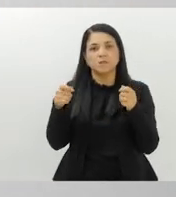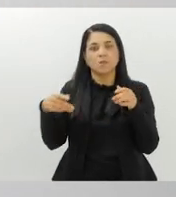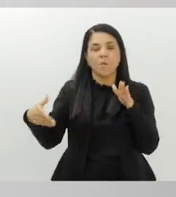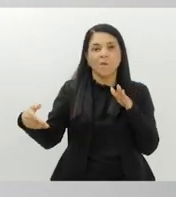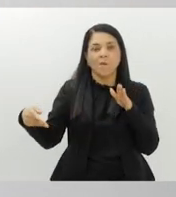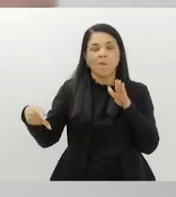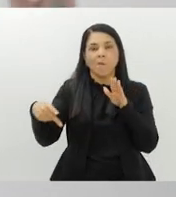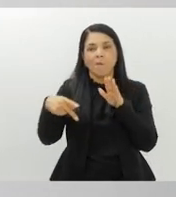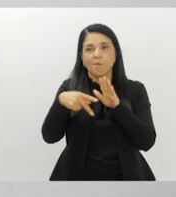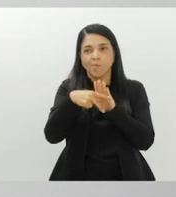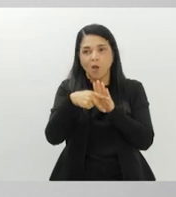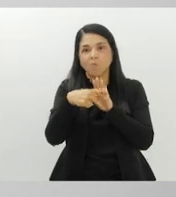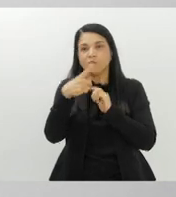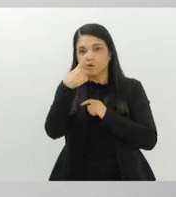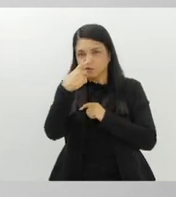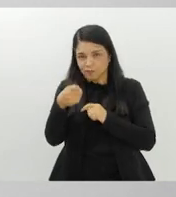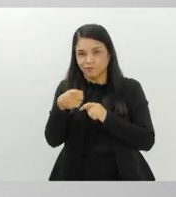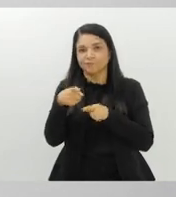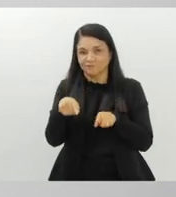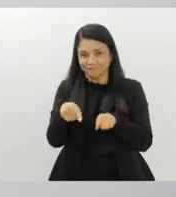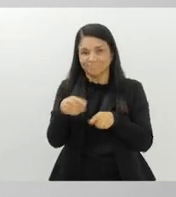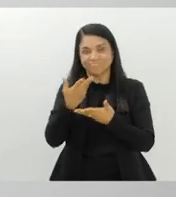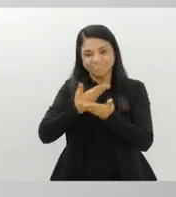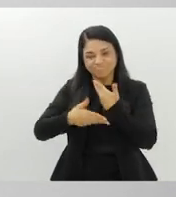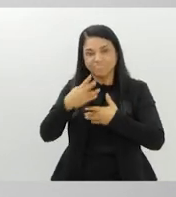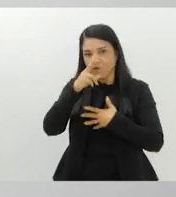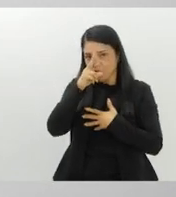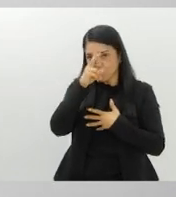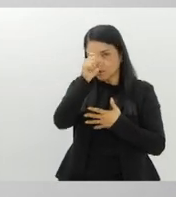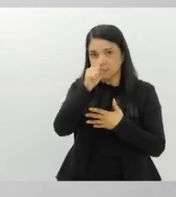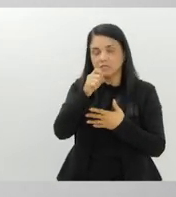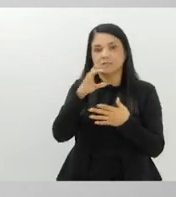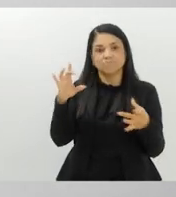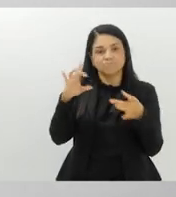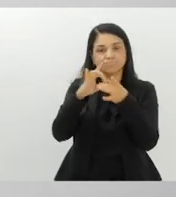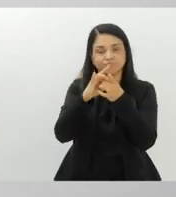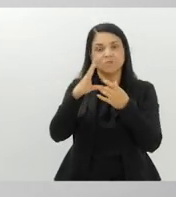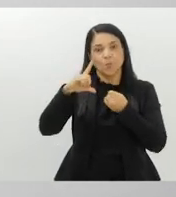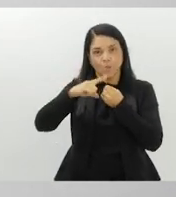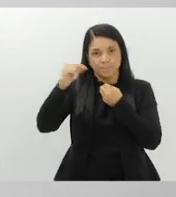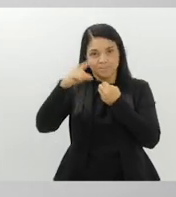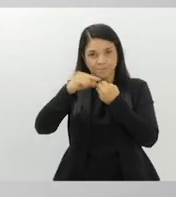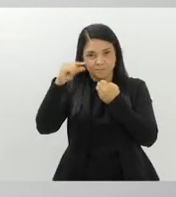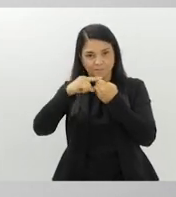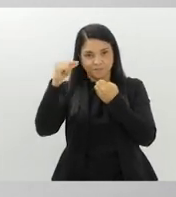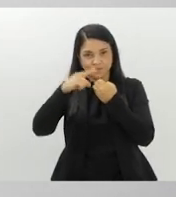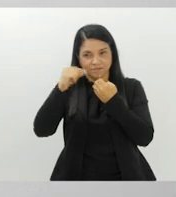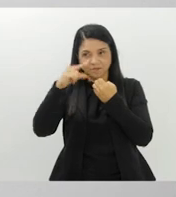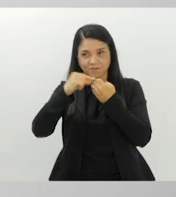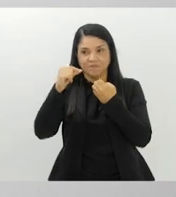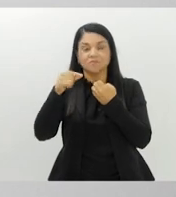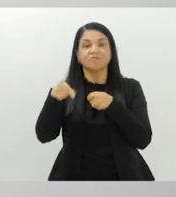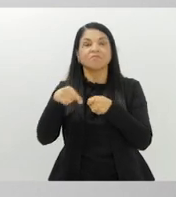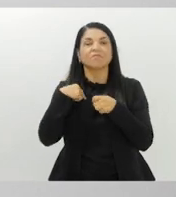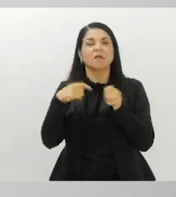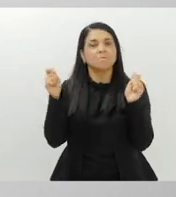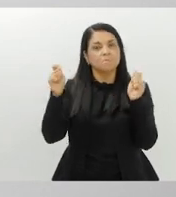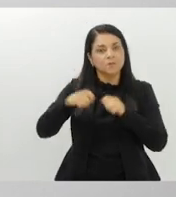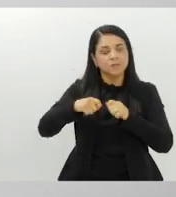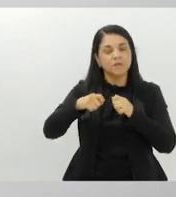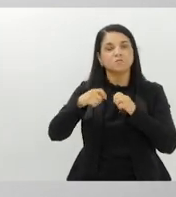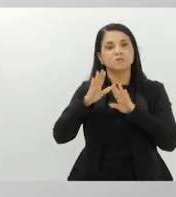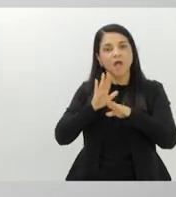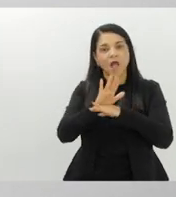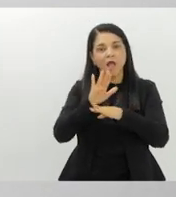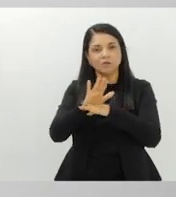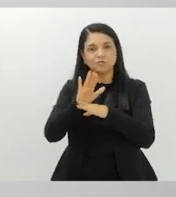né? E assim vocês se fortalecem aí, cria um eixo do empreendedorismo. Então, isso também nós podemos estar